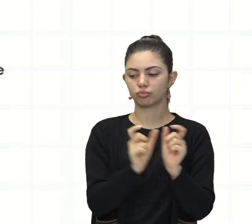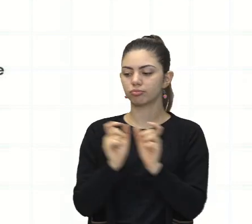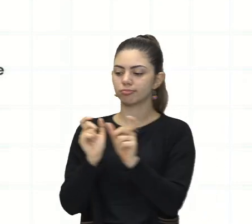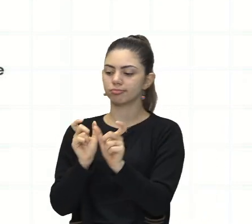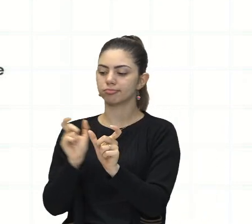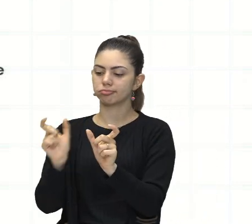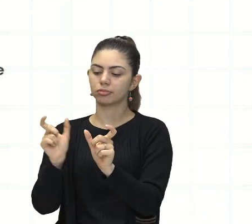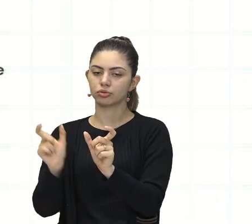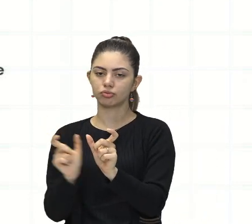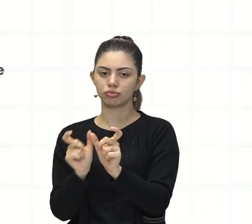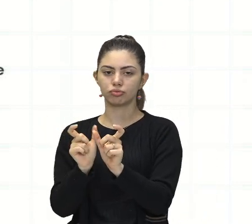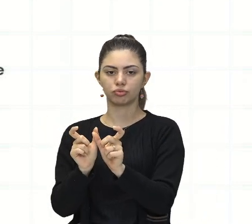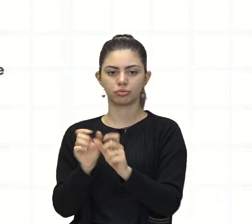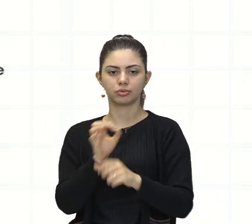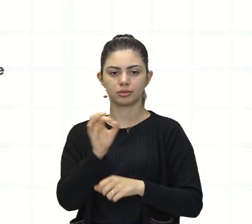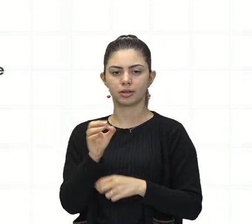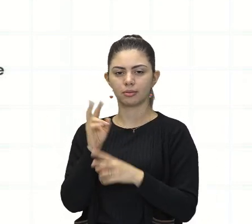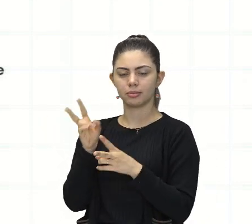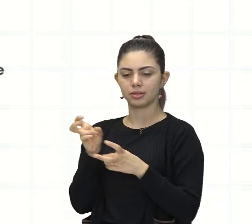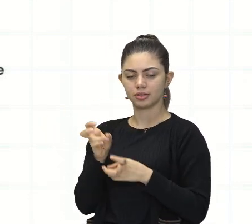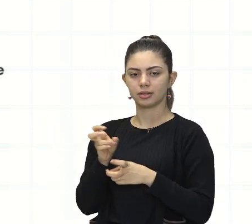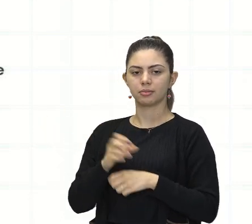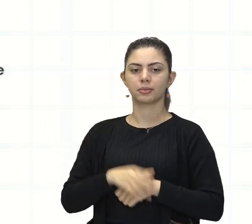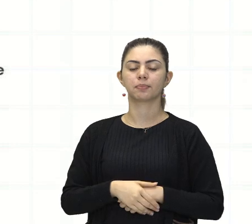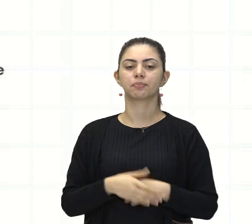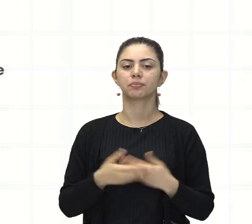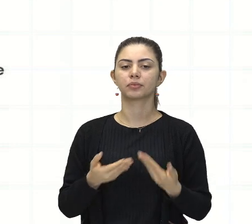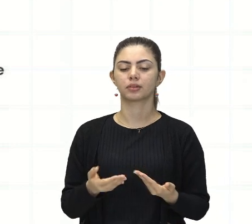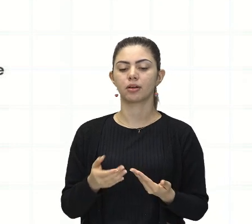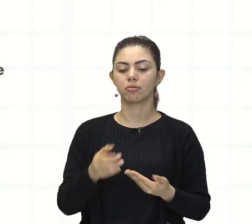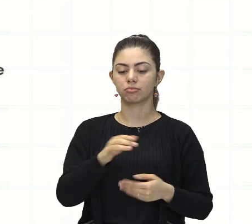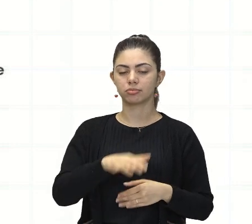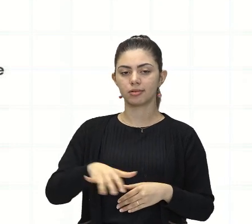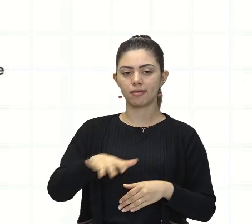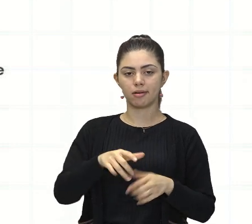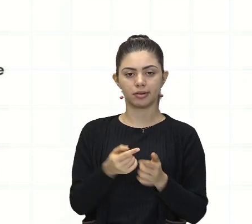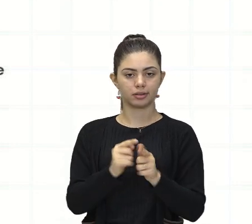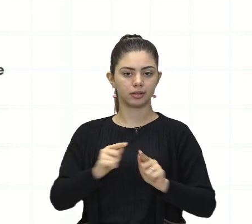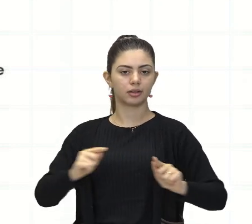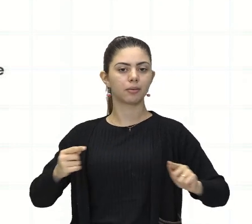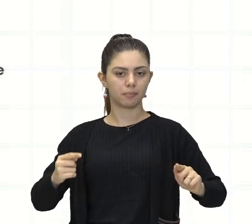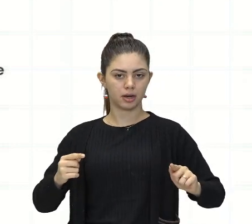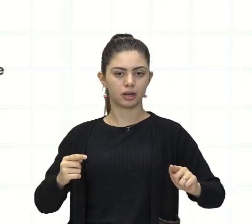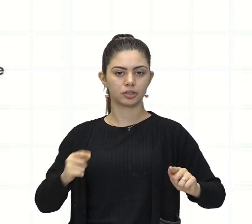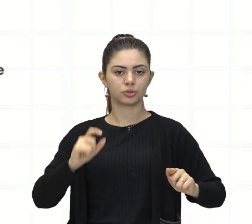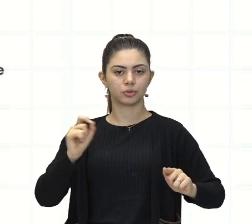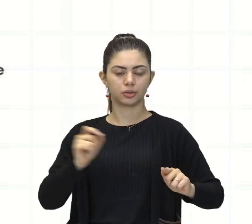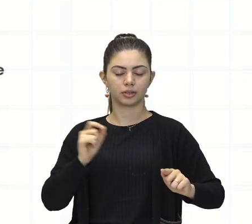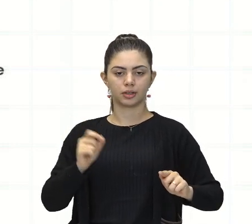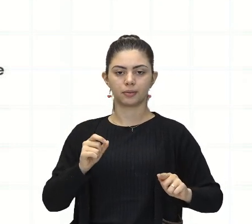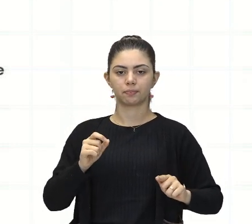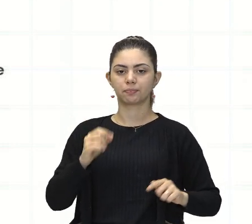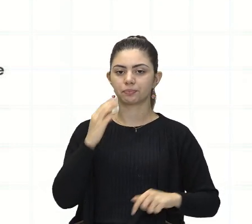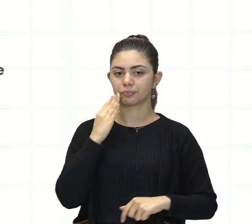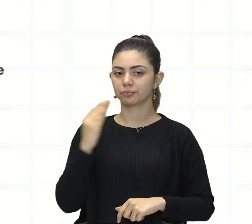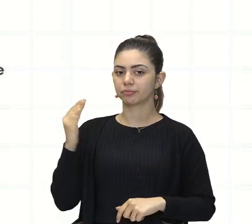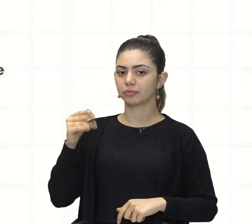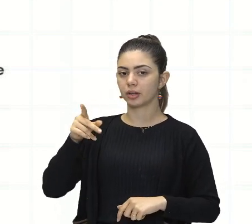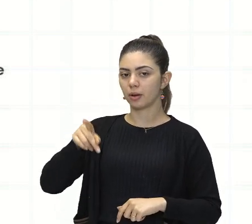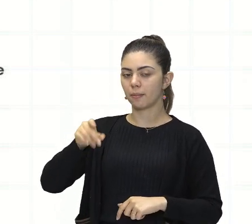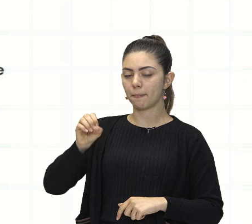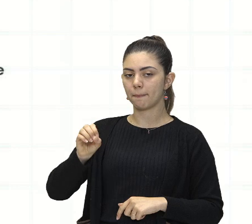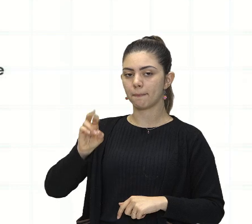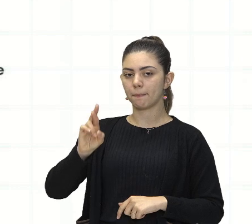seres, né, no caso, esses indivíduos, que gramaticalmente, português